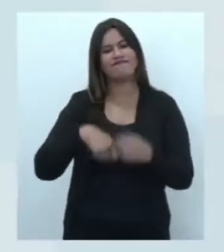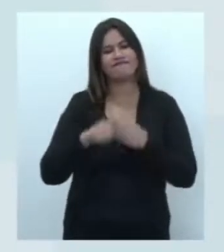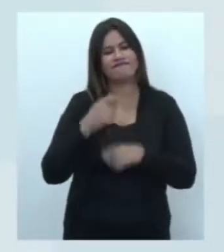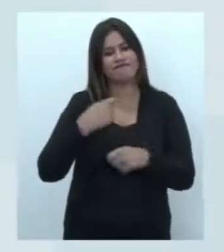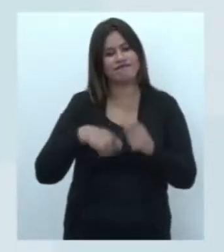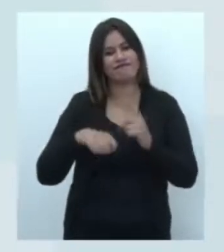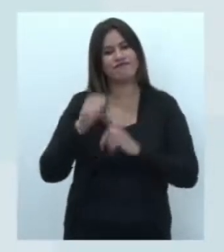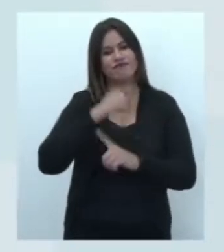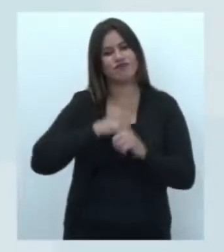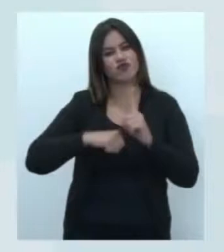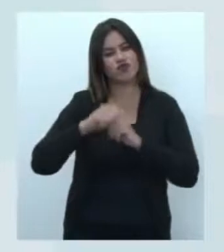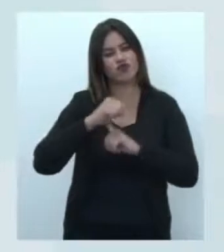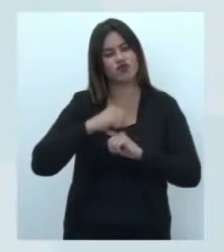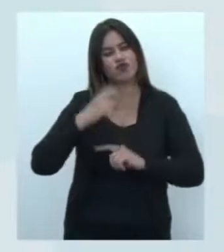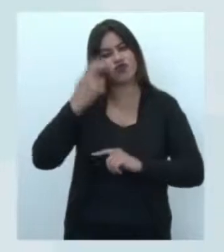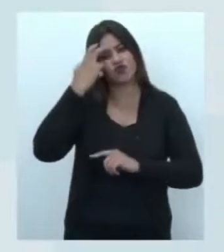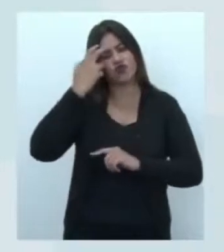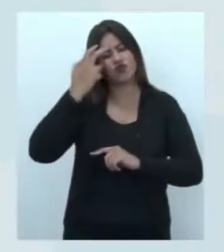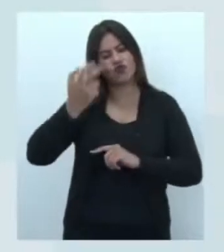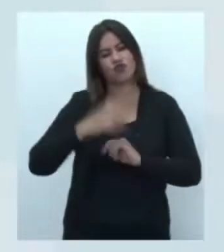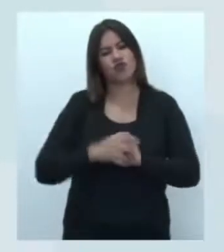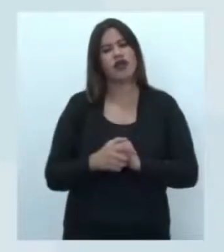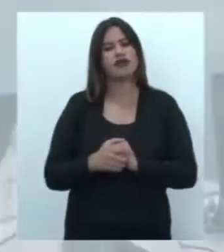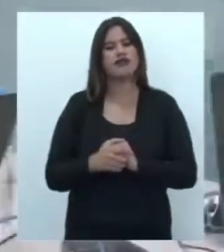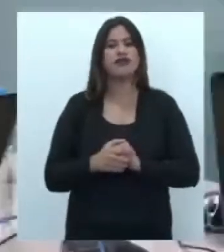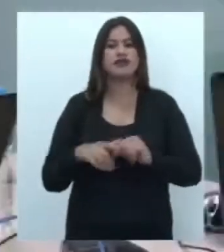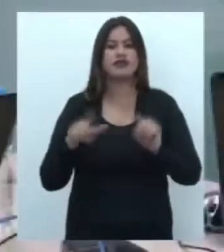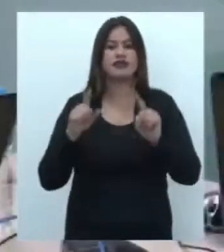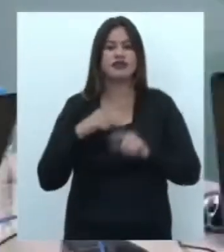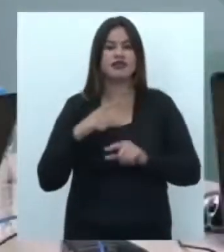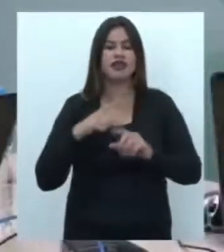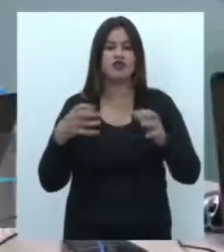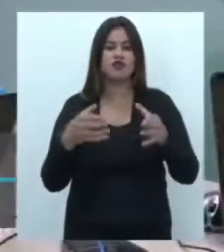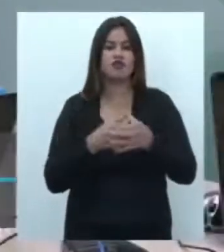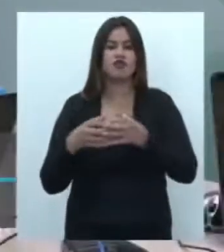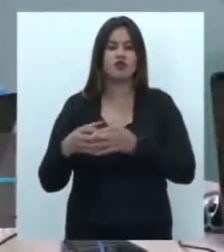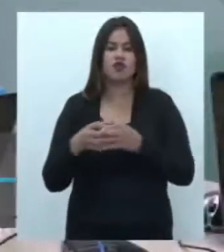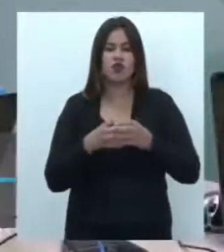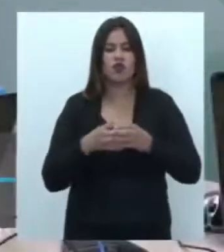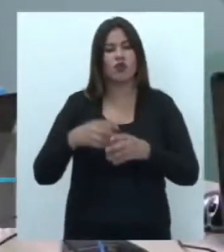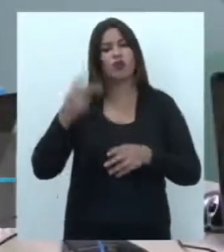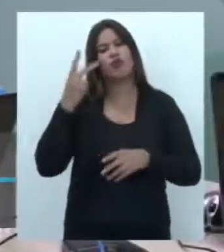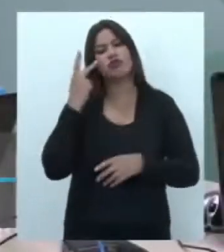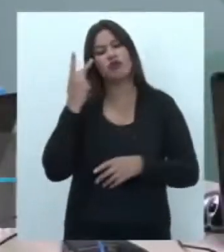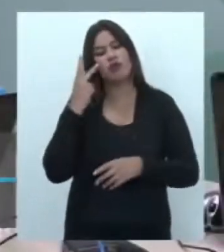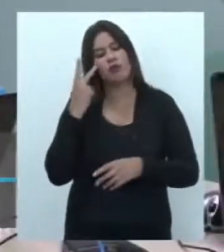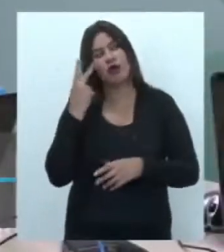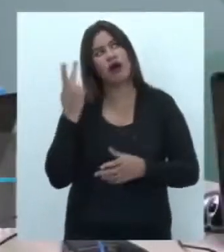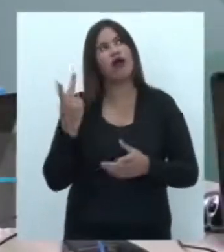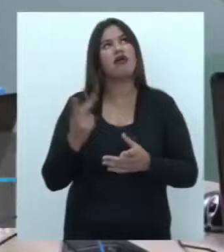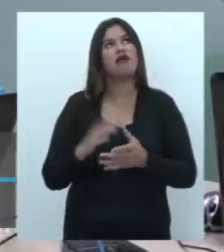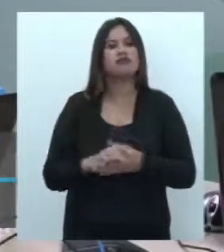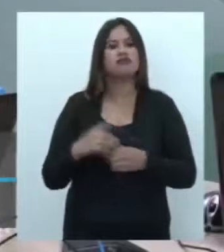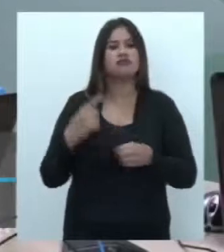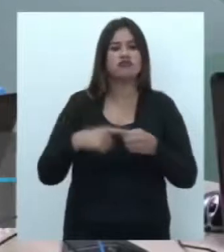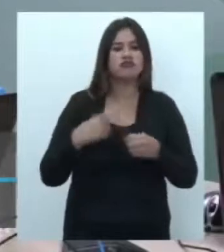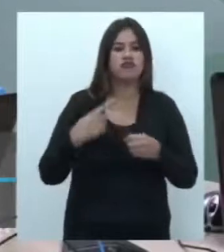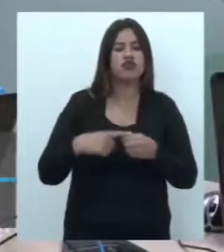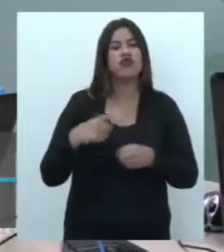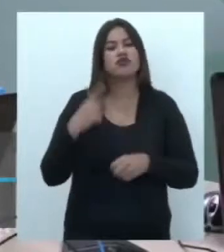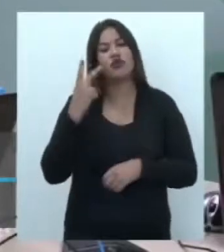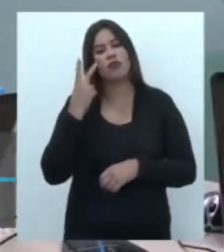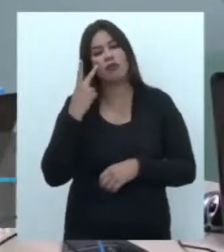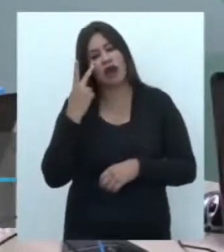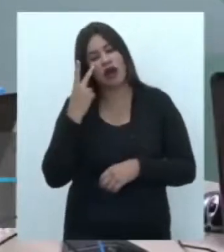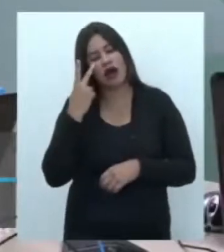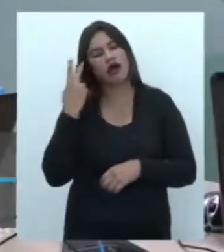e socioculturais, e a gente tem comunidades inteiras, seja na capital de São Paulo, seja no interior de São Paulo, em